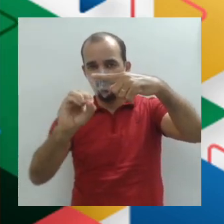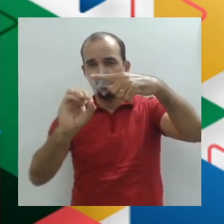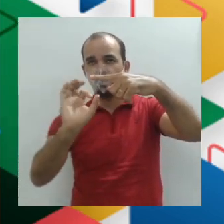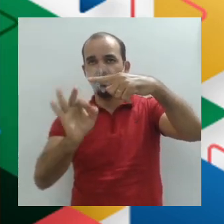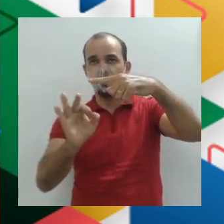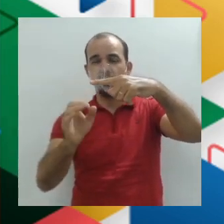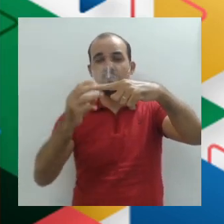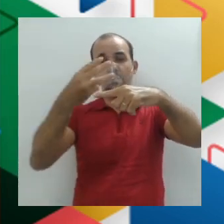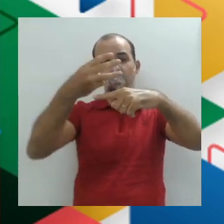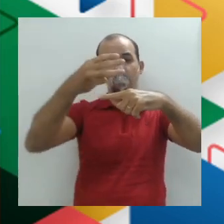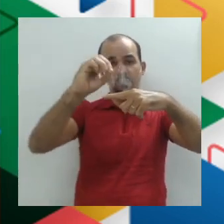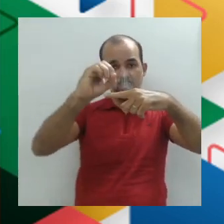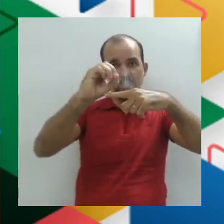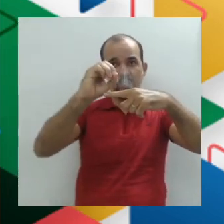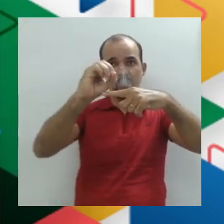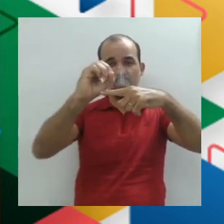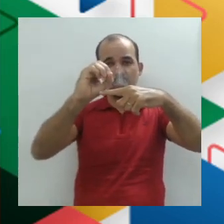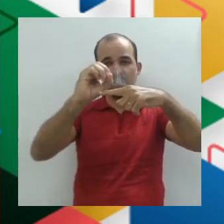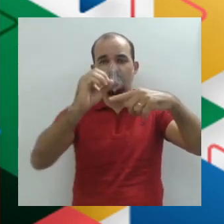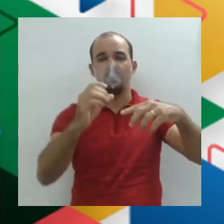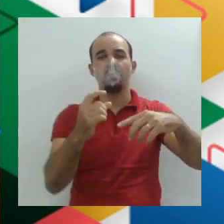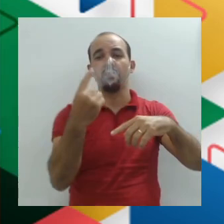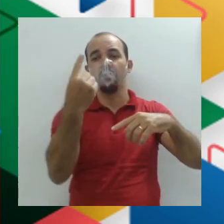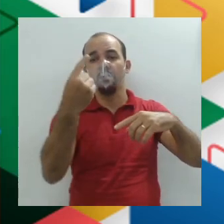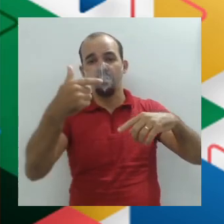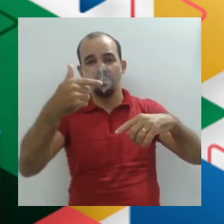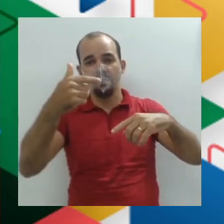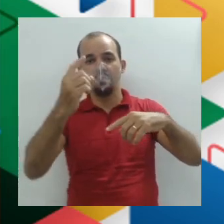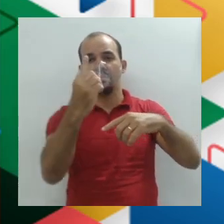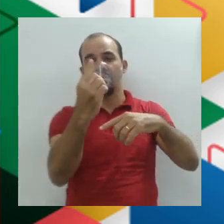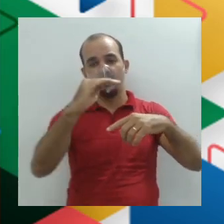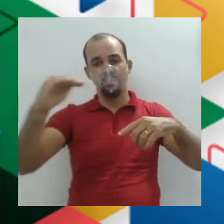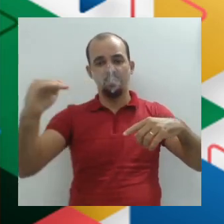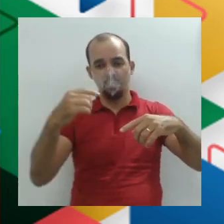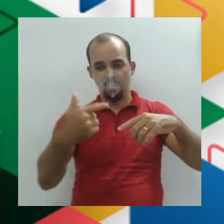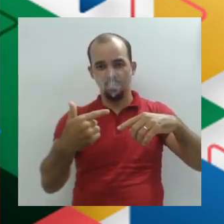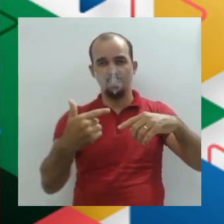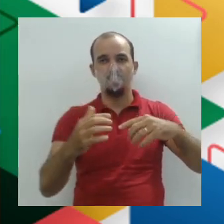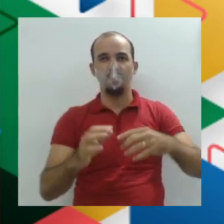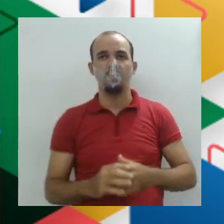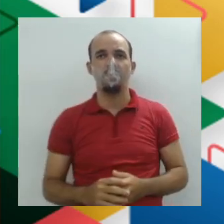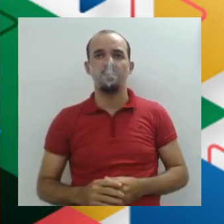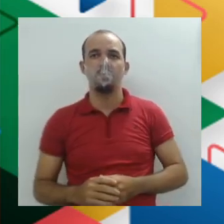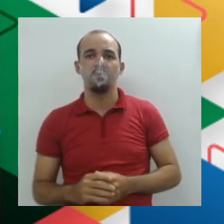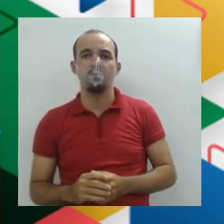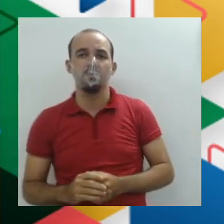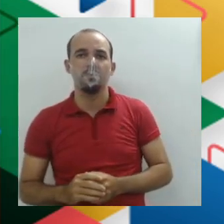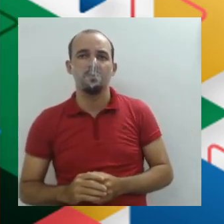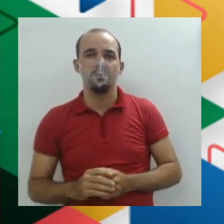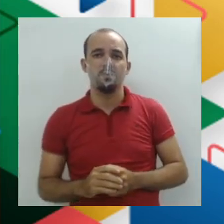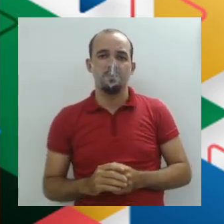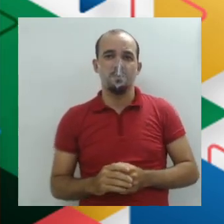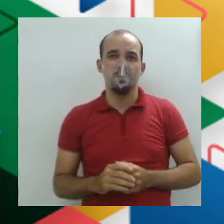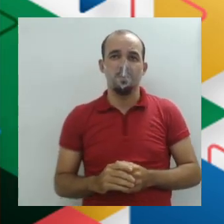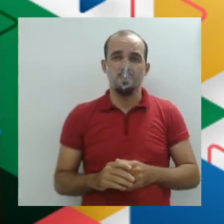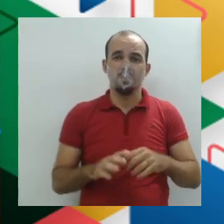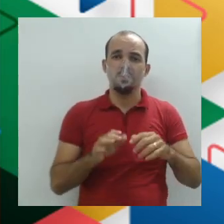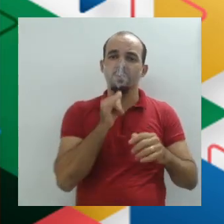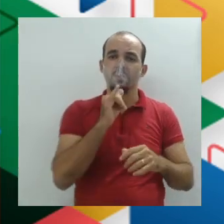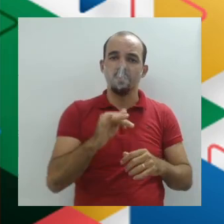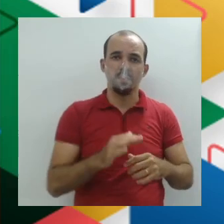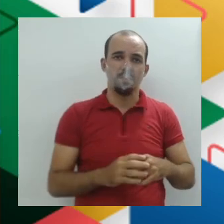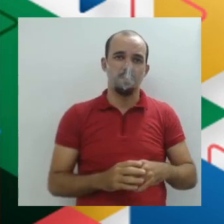só, meio. Vou colocar um pouquinho para cima aqui, tá? Vou melhorar aqui para a gente. Então, eu tenho o seno de 30